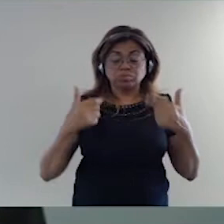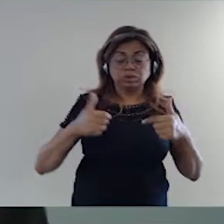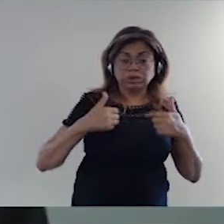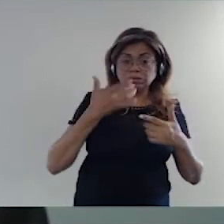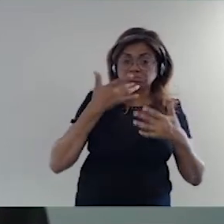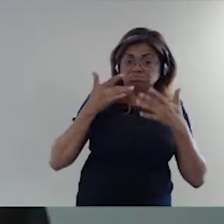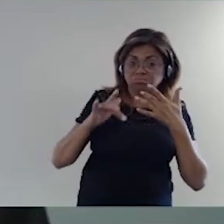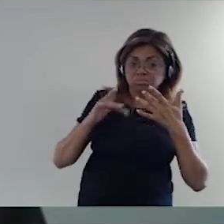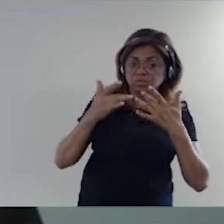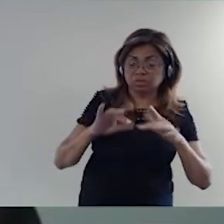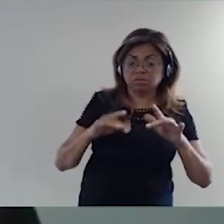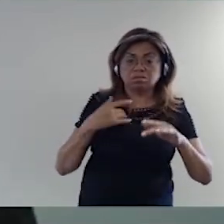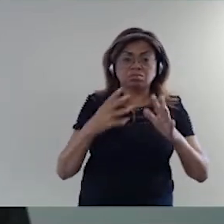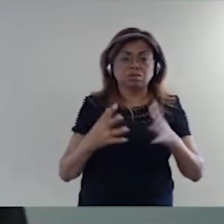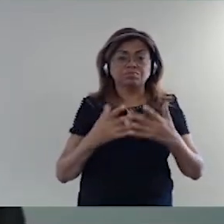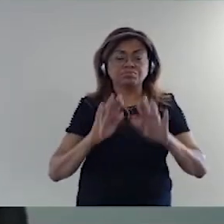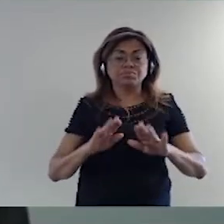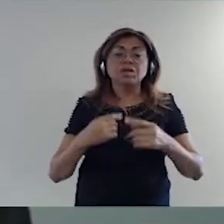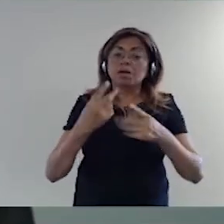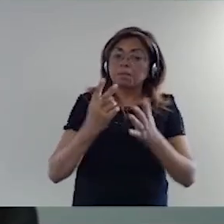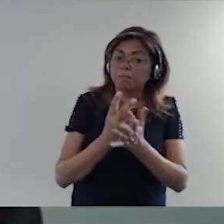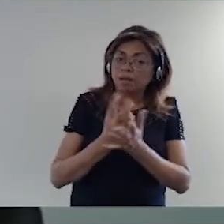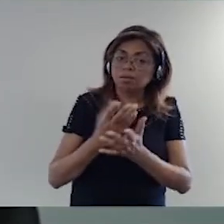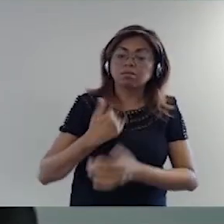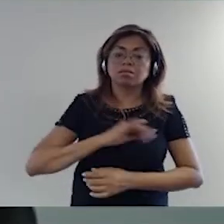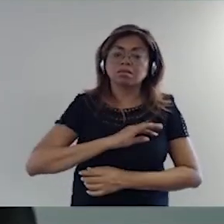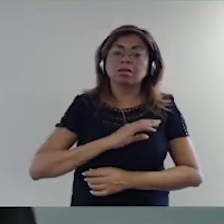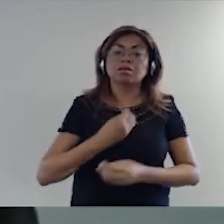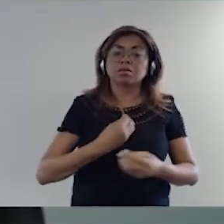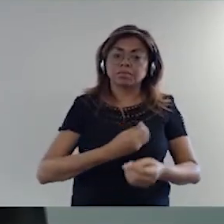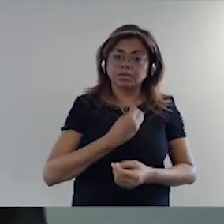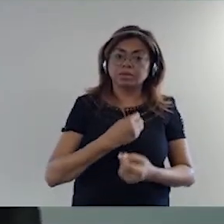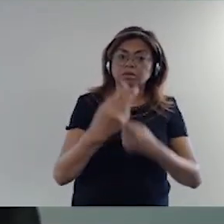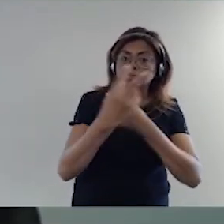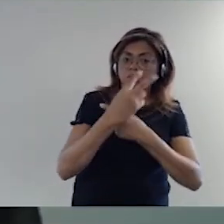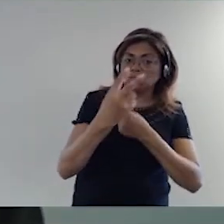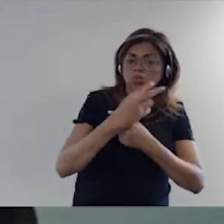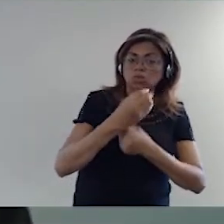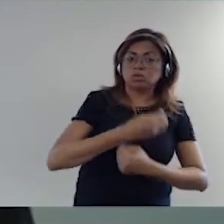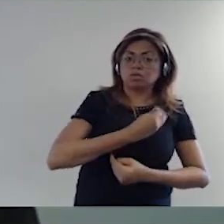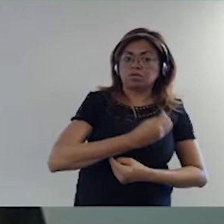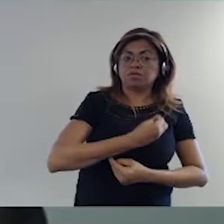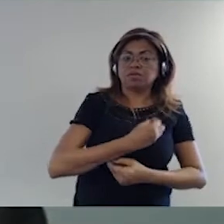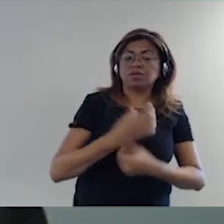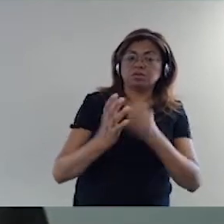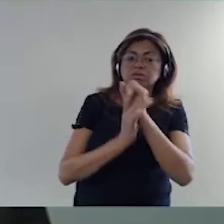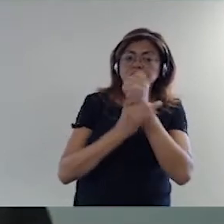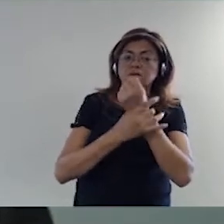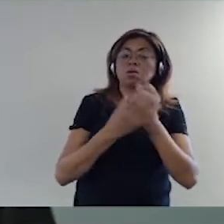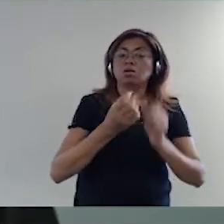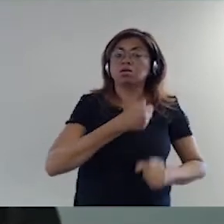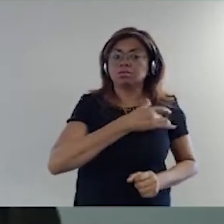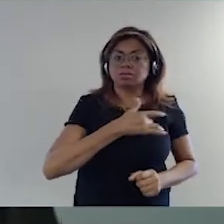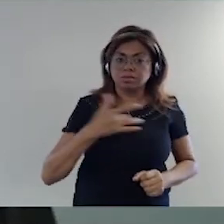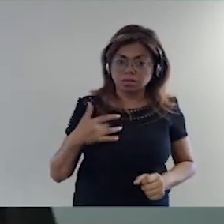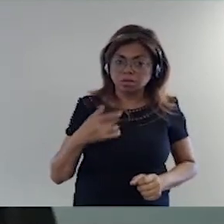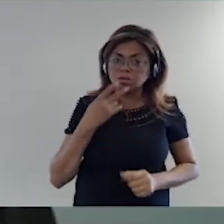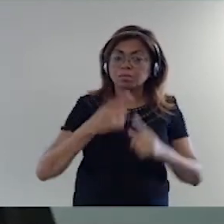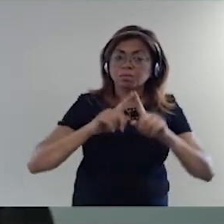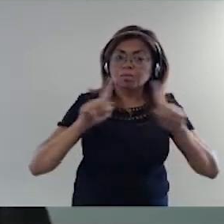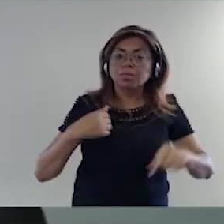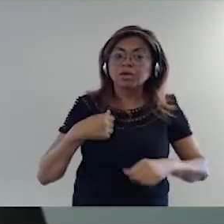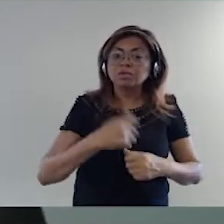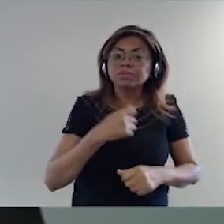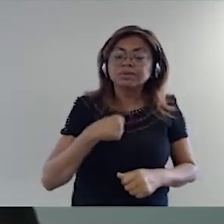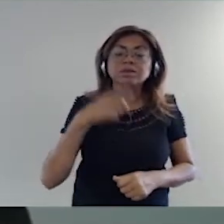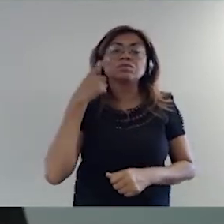reconheçamos que o objetivo de resguardo da vida e saúde seja uma justificativa nobre, nós temos também de colocar em